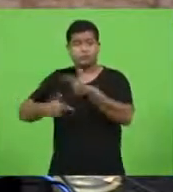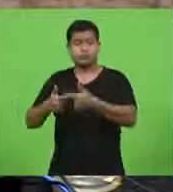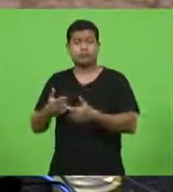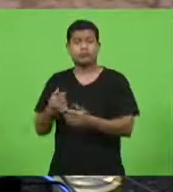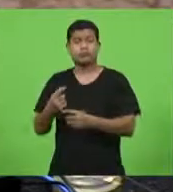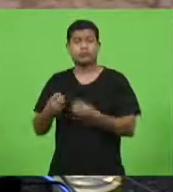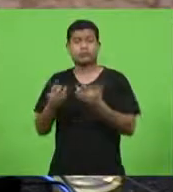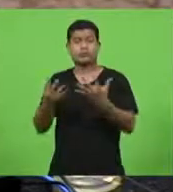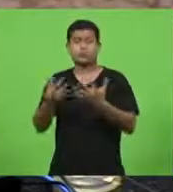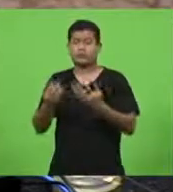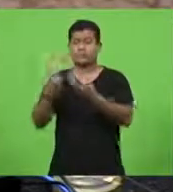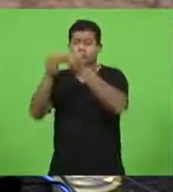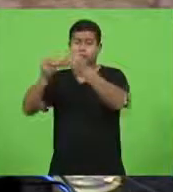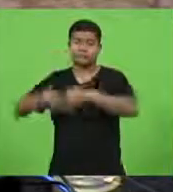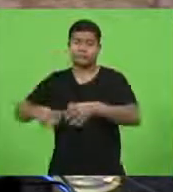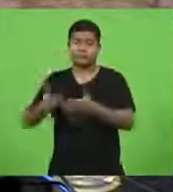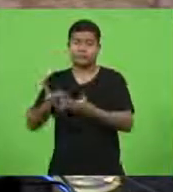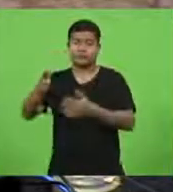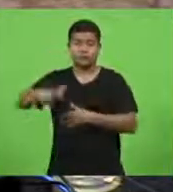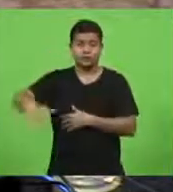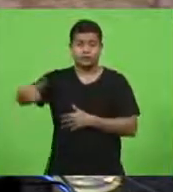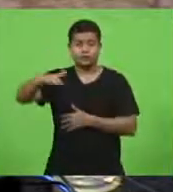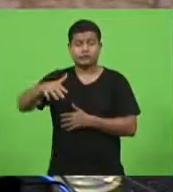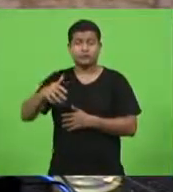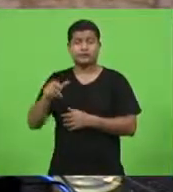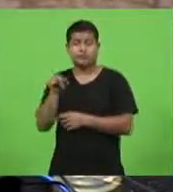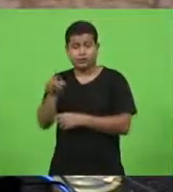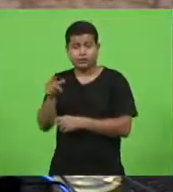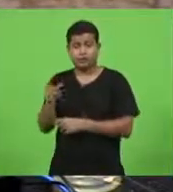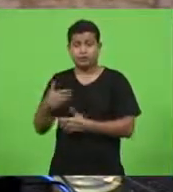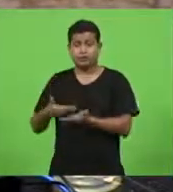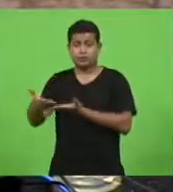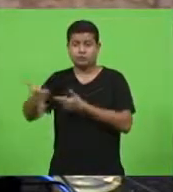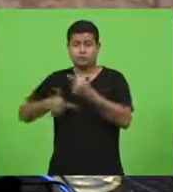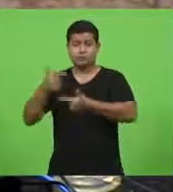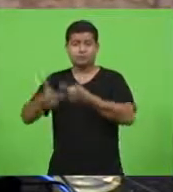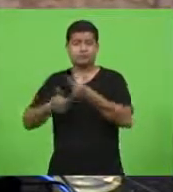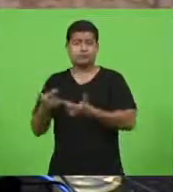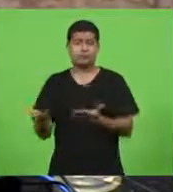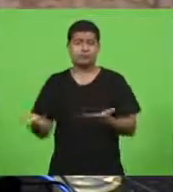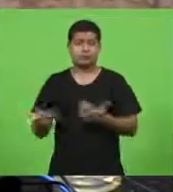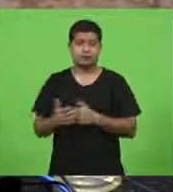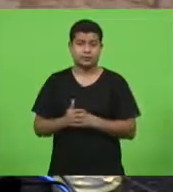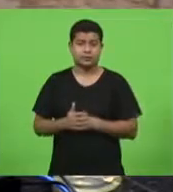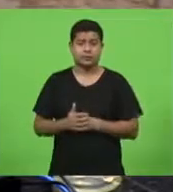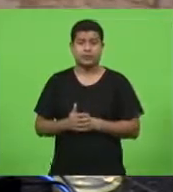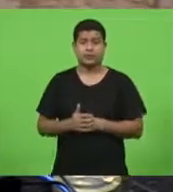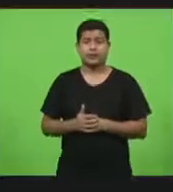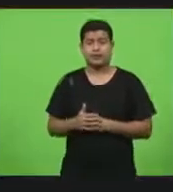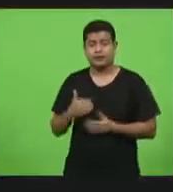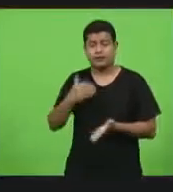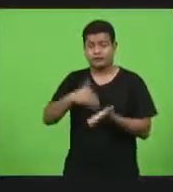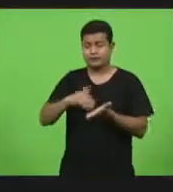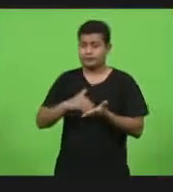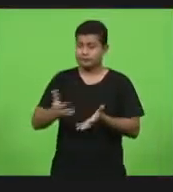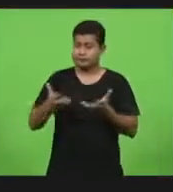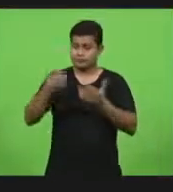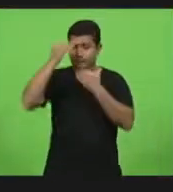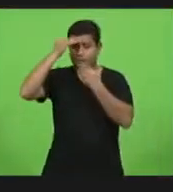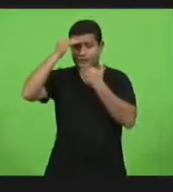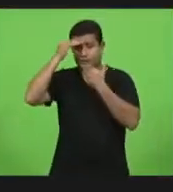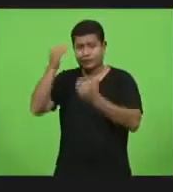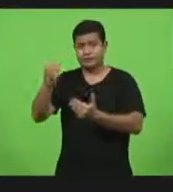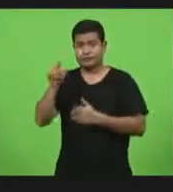prejudique a região para que ele foi trabalhar inicialmente ali. Senhor secretário, essa presidência agradece a presença do